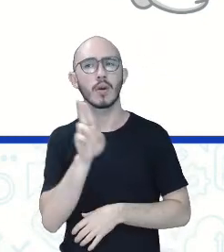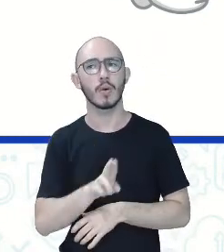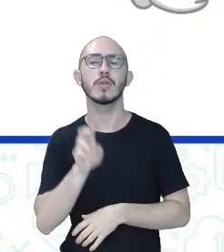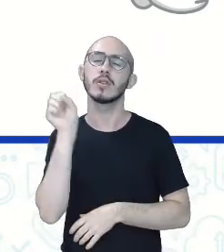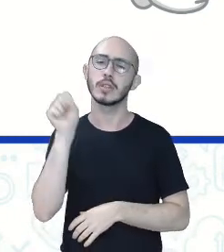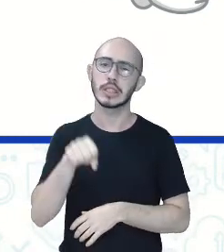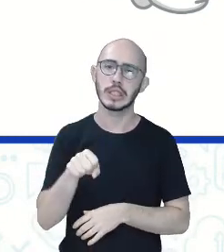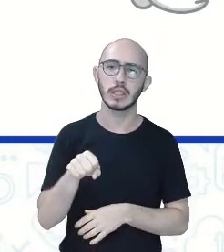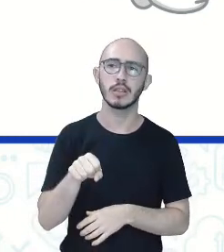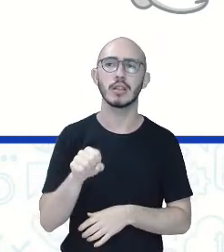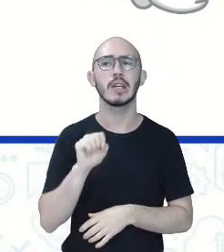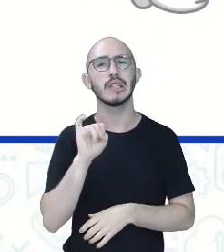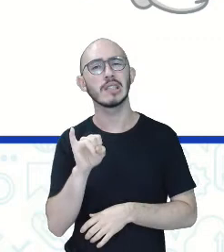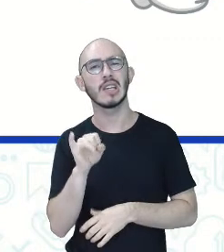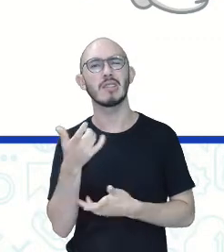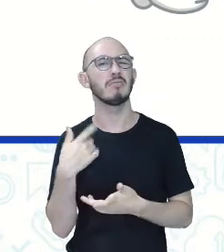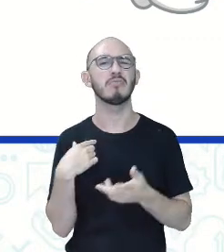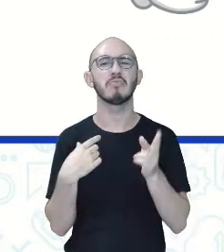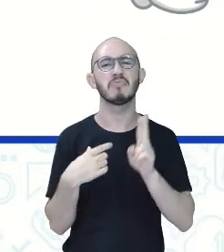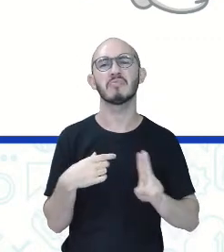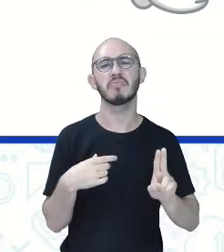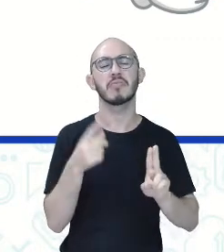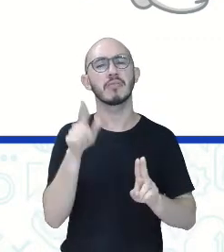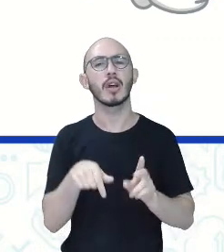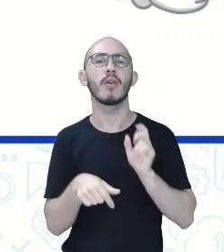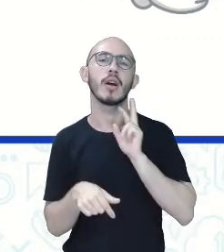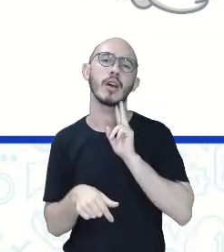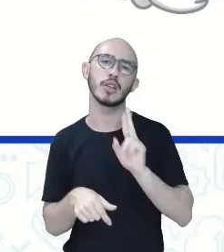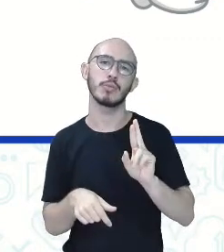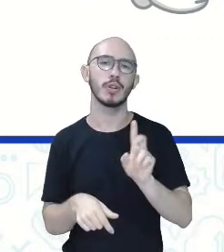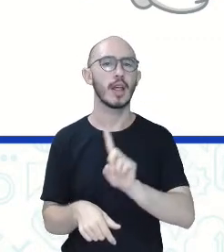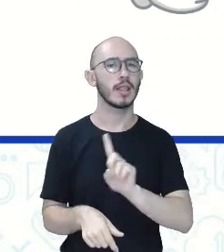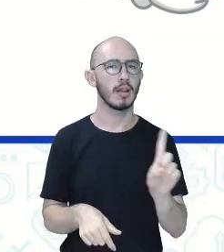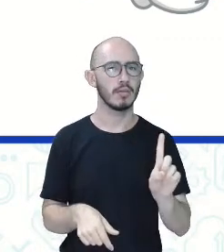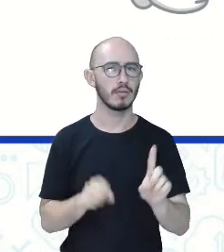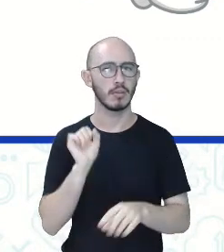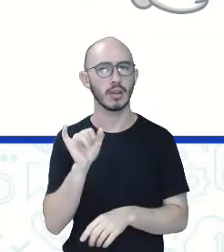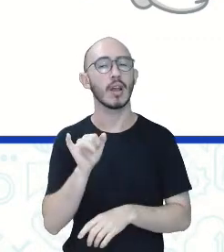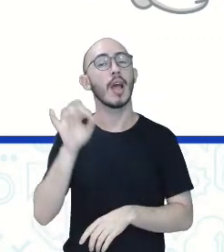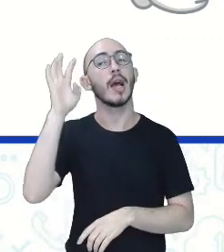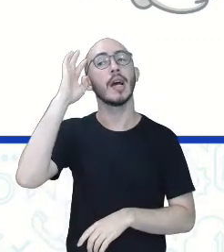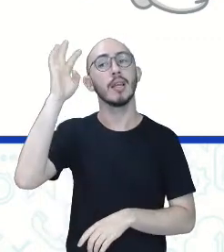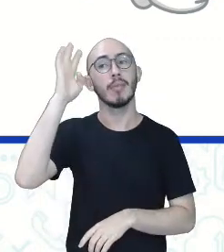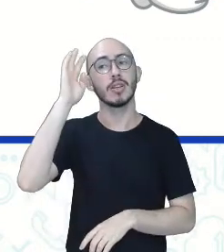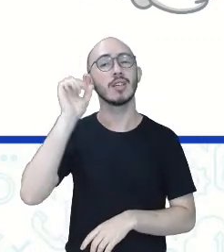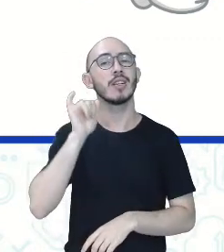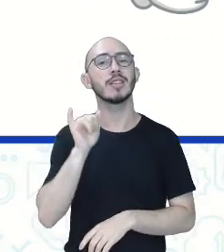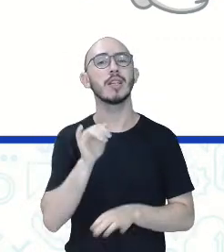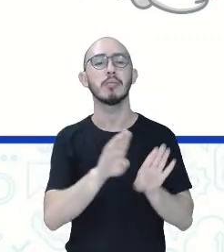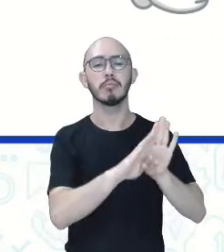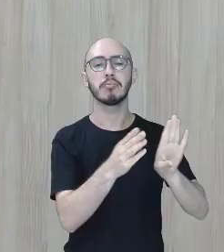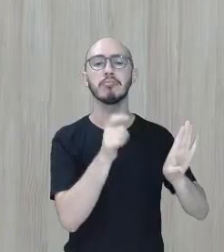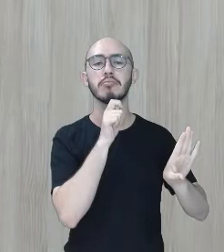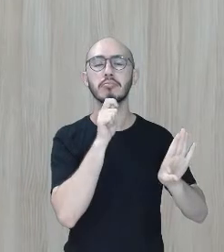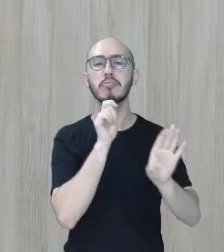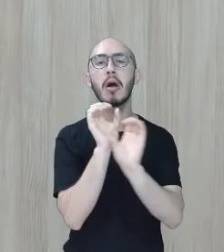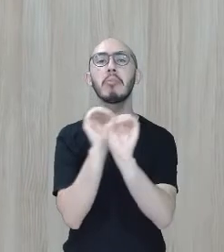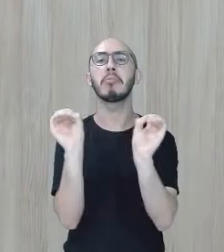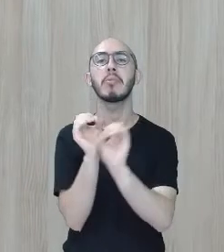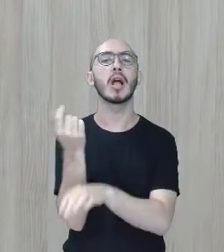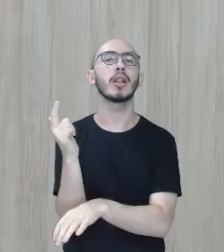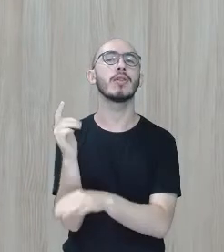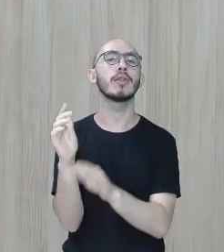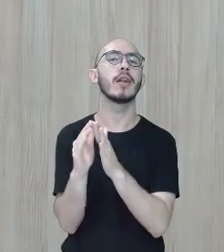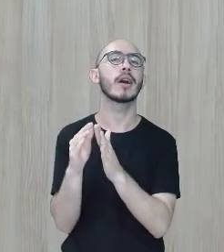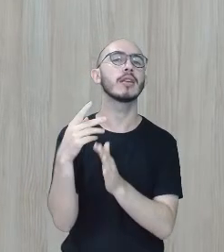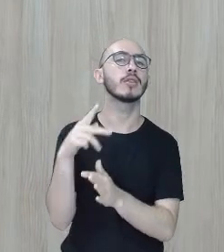sim. Se acharem que não usam, coloquem não. Mas imaginem se vocês não tivessem a geladeira na residência